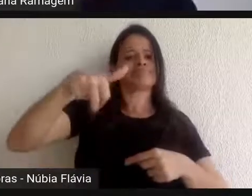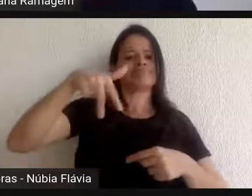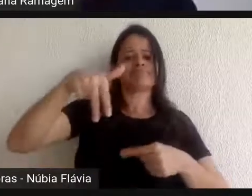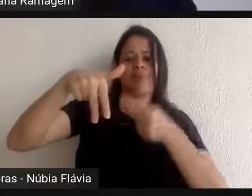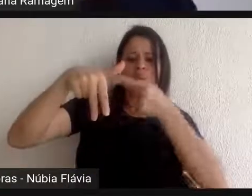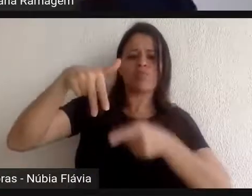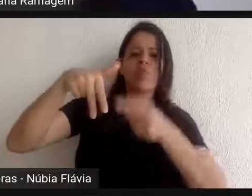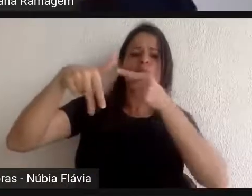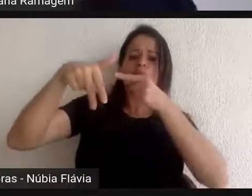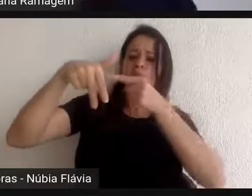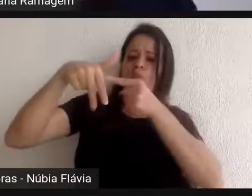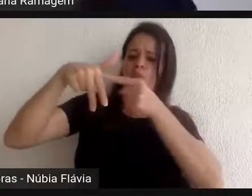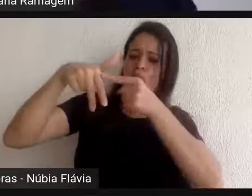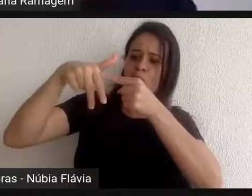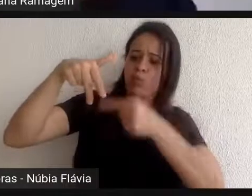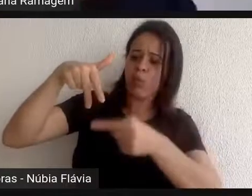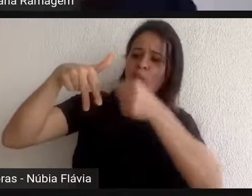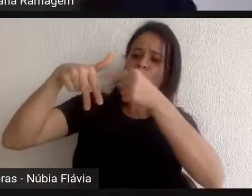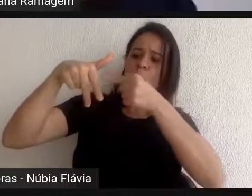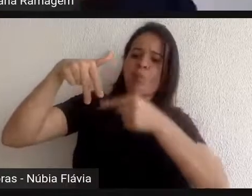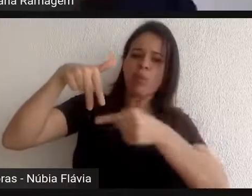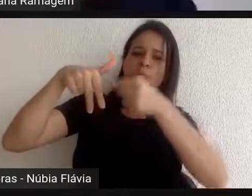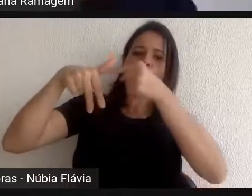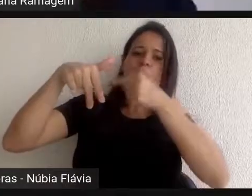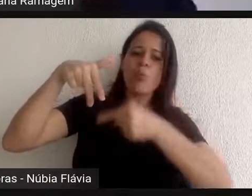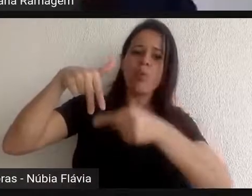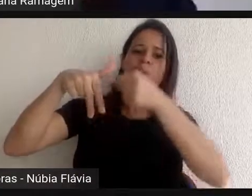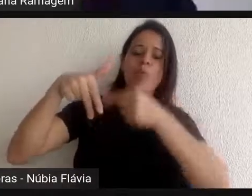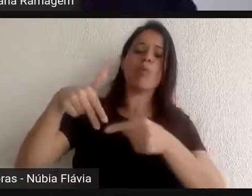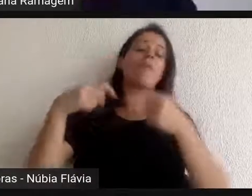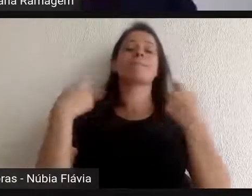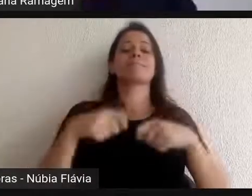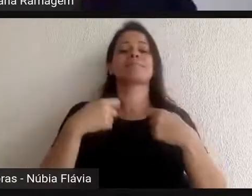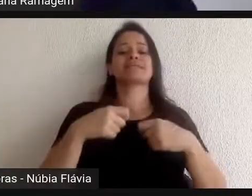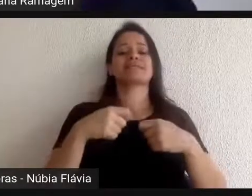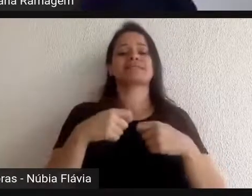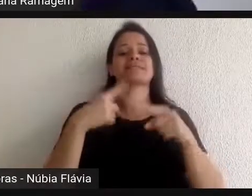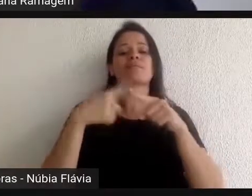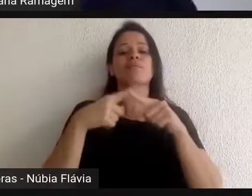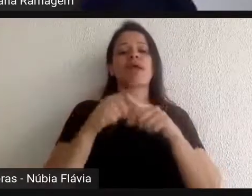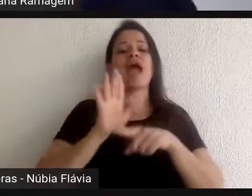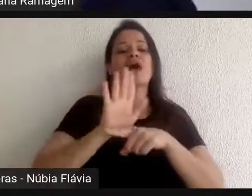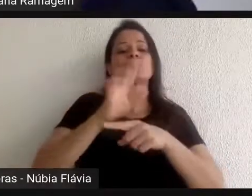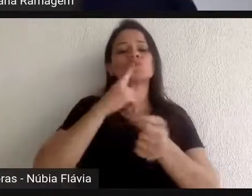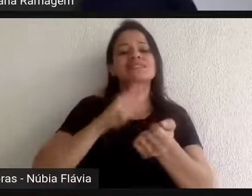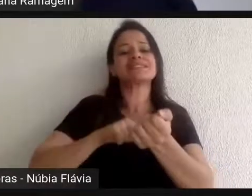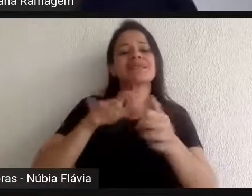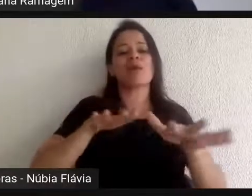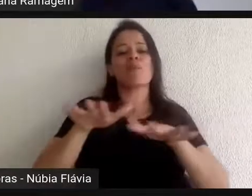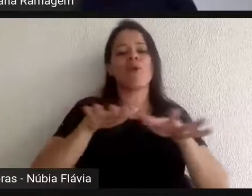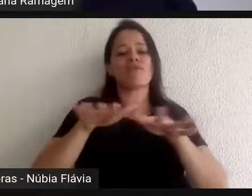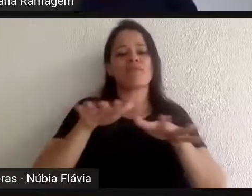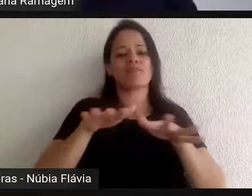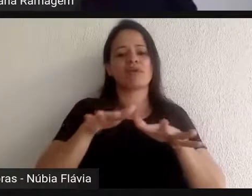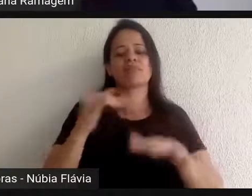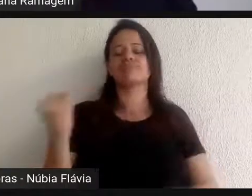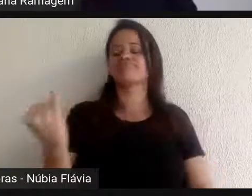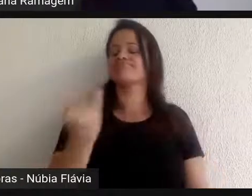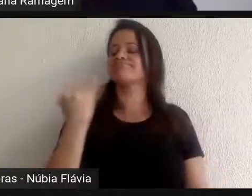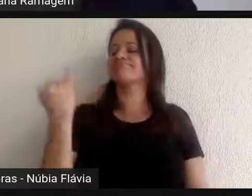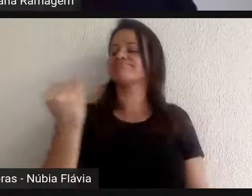é catapultado pela ação da contração muscular dos membros inferiores.